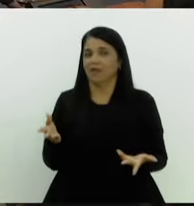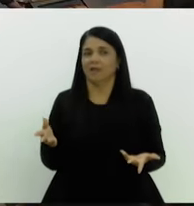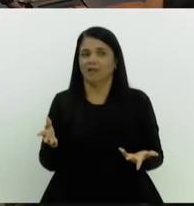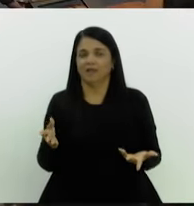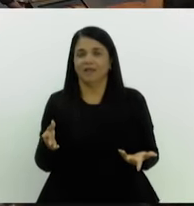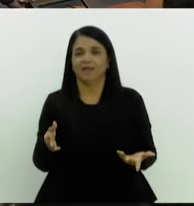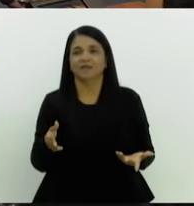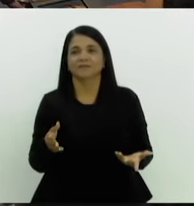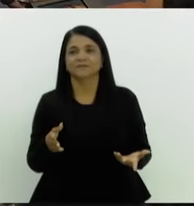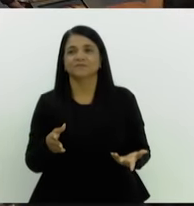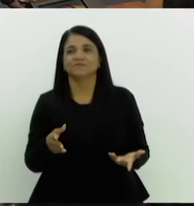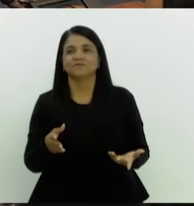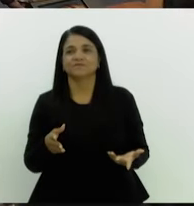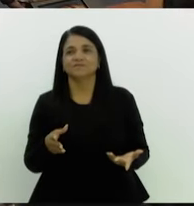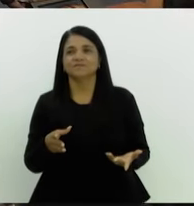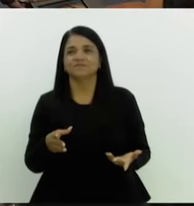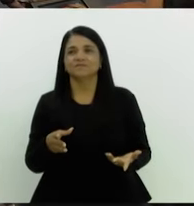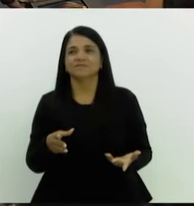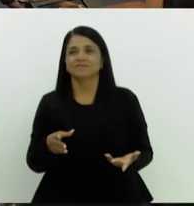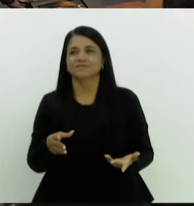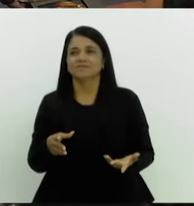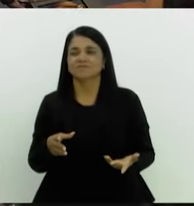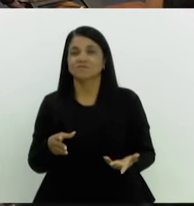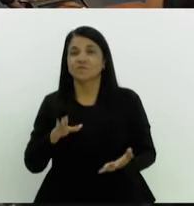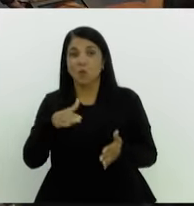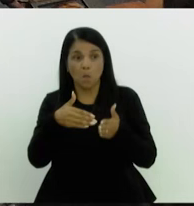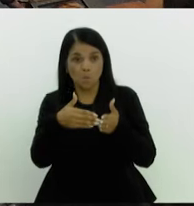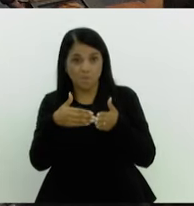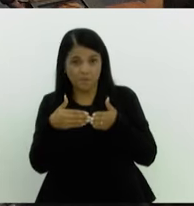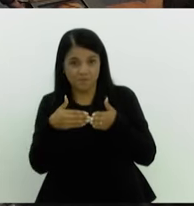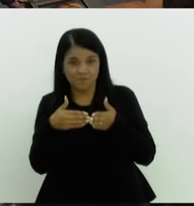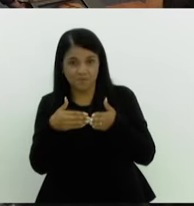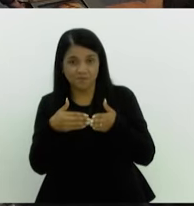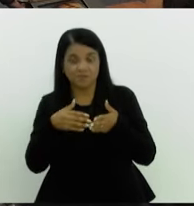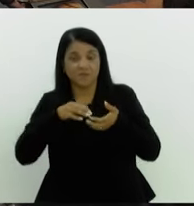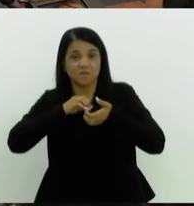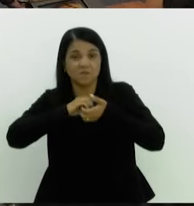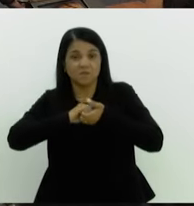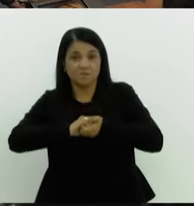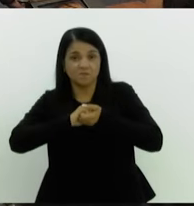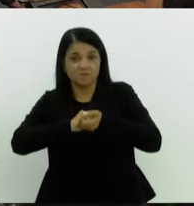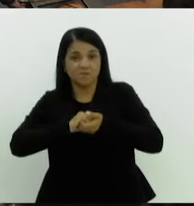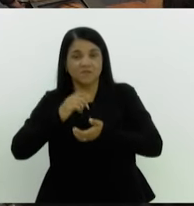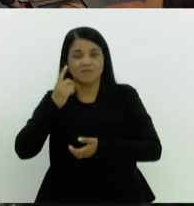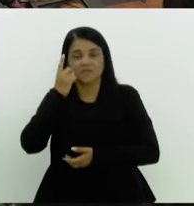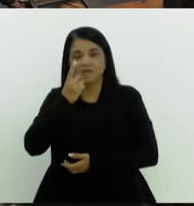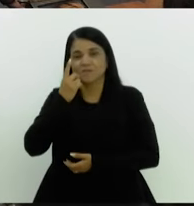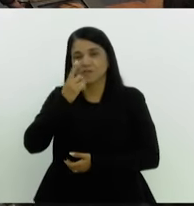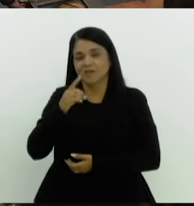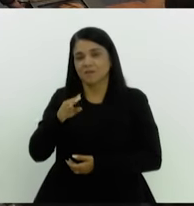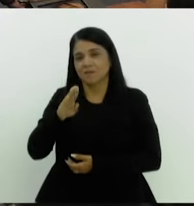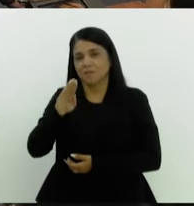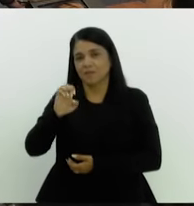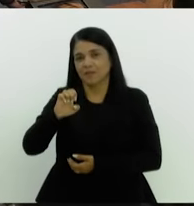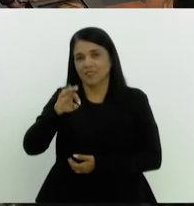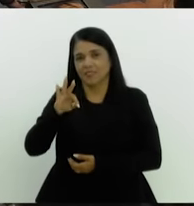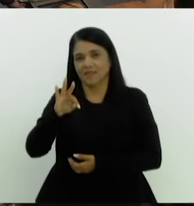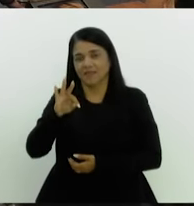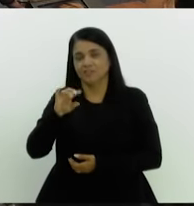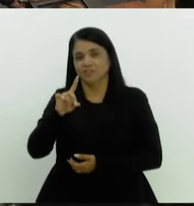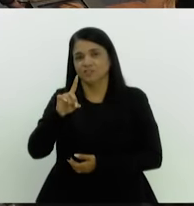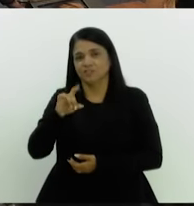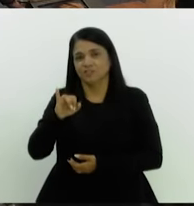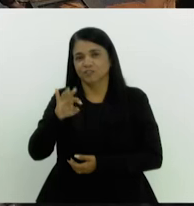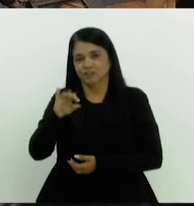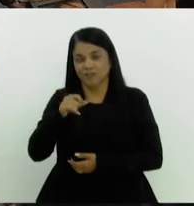dito isso Ju e a gente espera que tenha Nossa eu peço só licença para cumprimentar a nossa deputada Benedita Nossa Líder aqui na